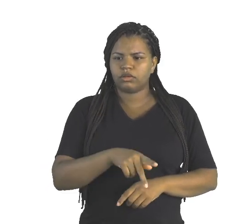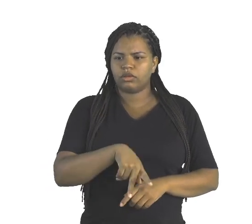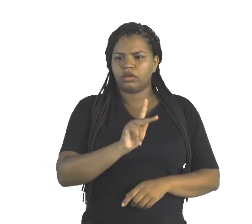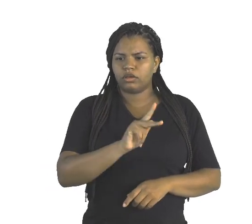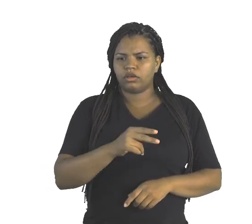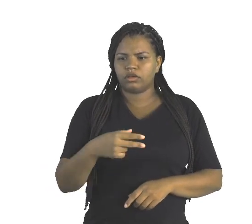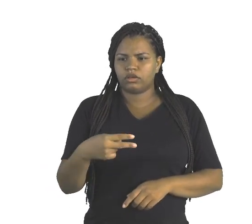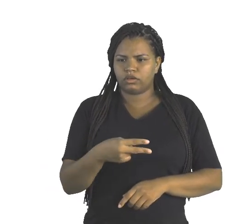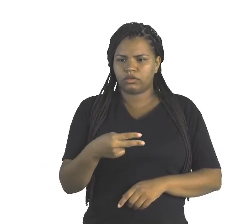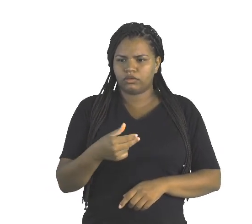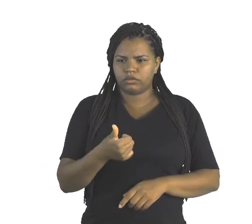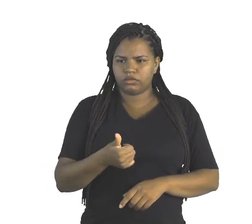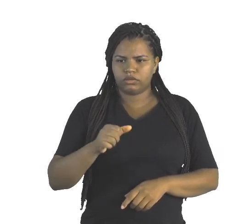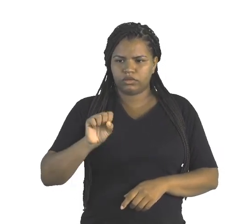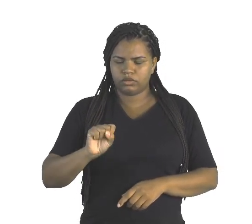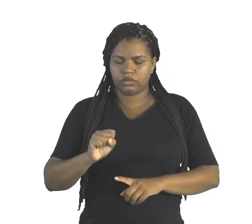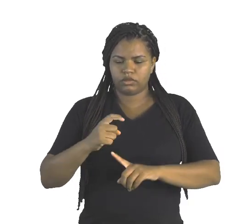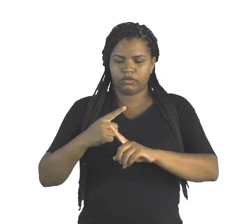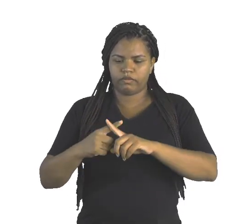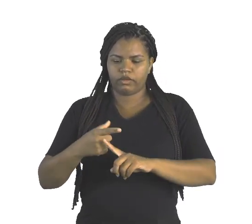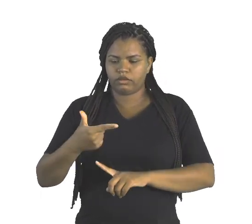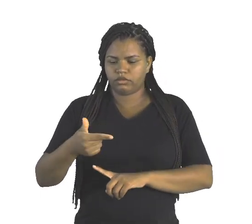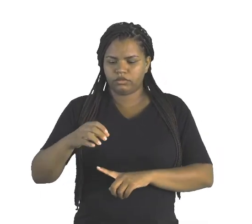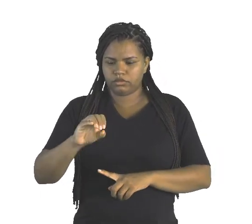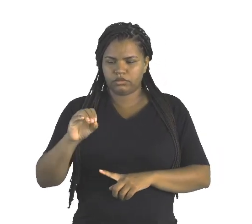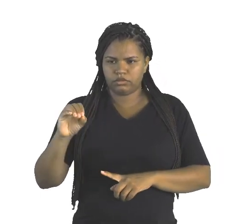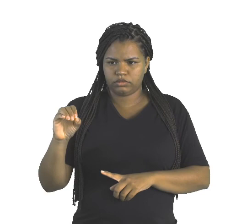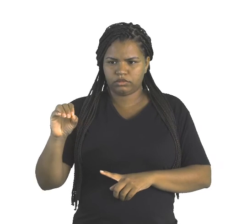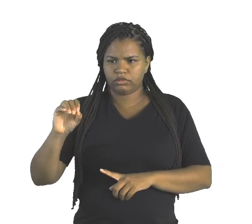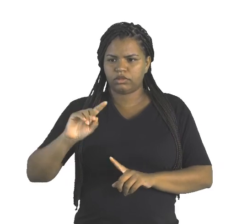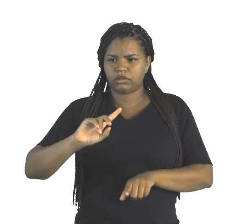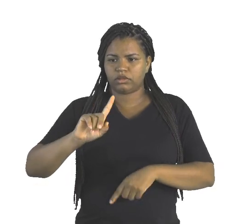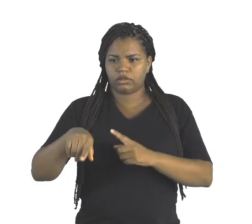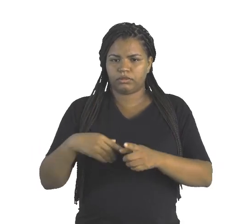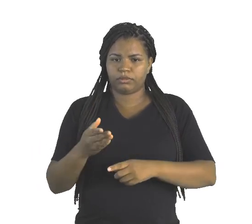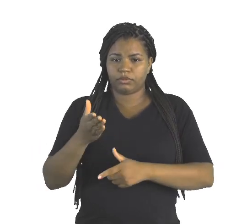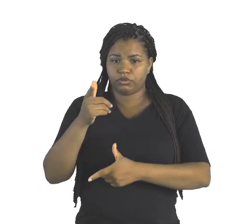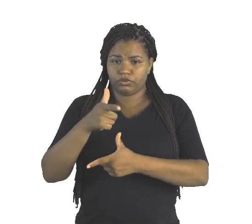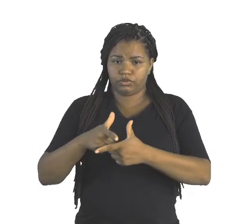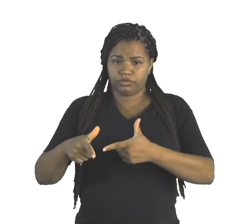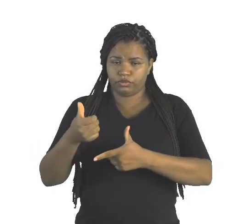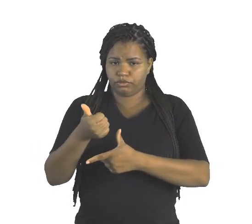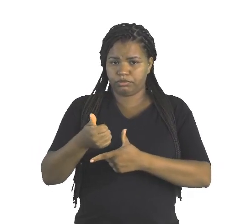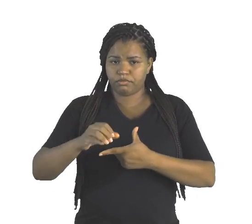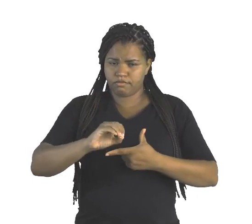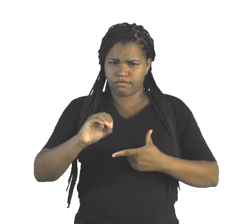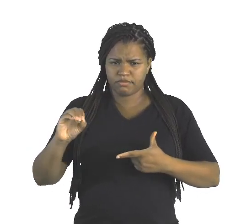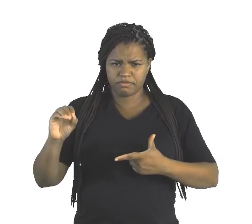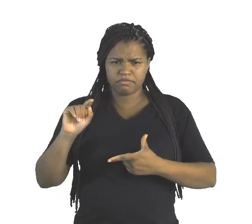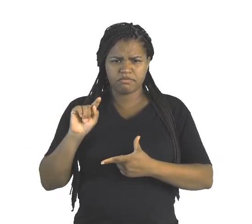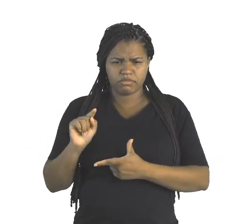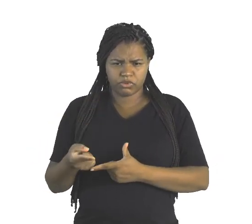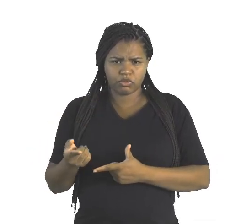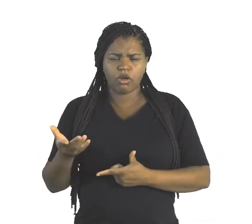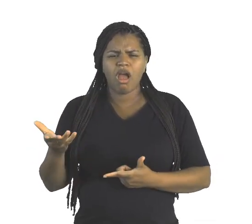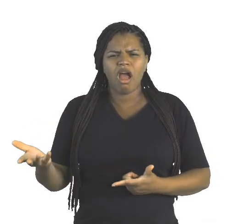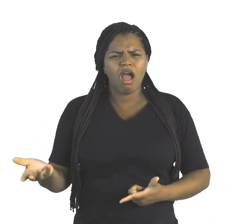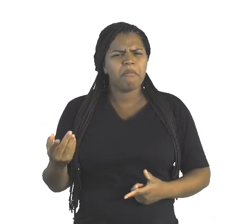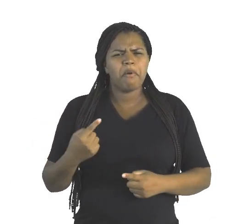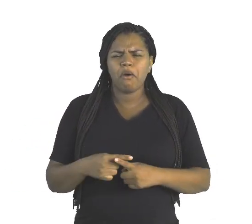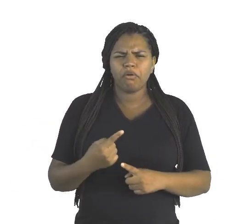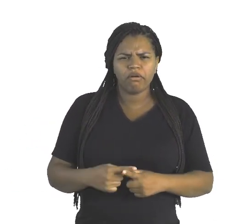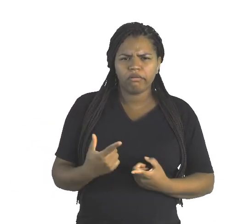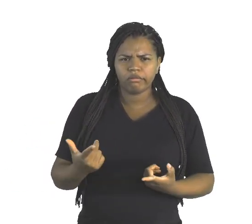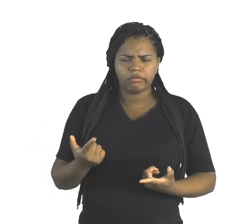igual a 180, nós vamos multiplicar por 200 e depois nós vamos dividir por 1000. Professora, por que por 1000?